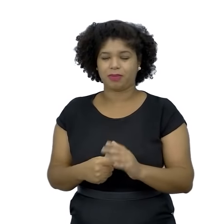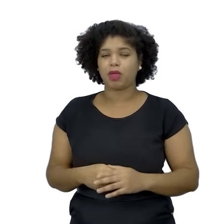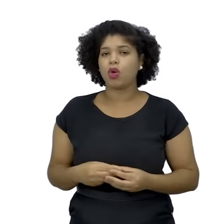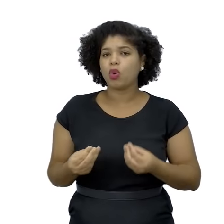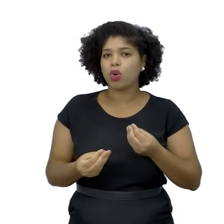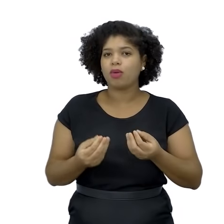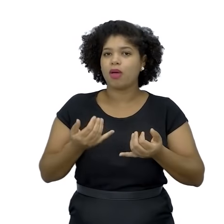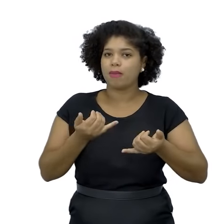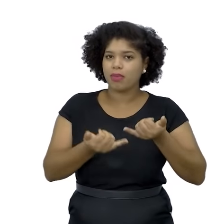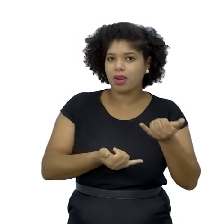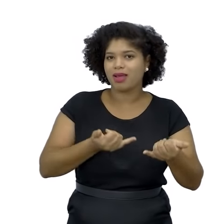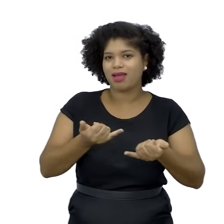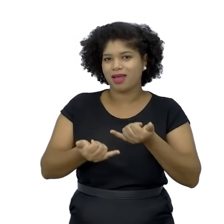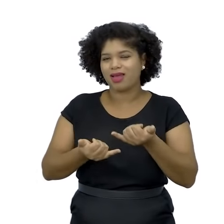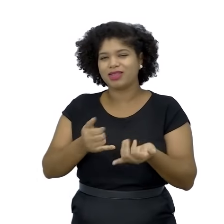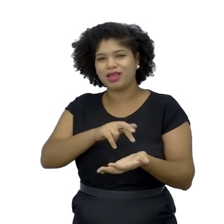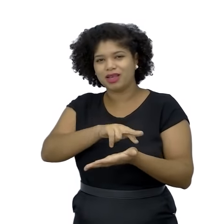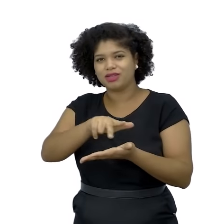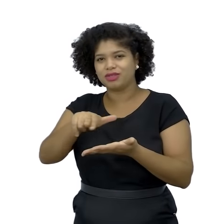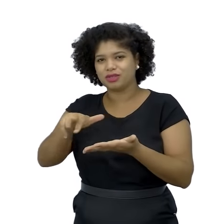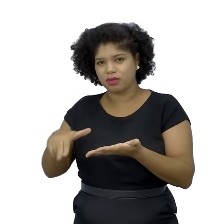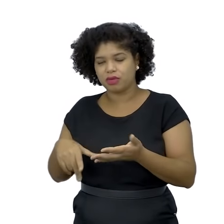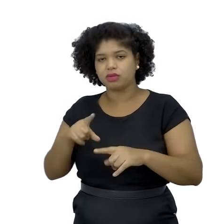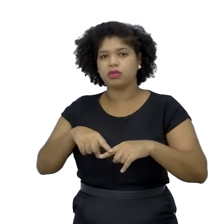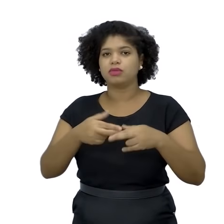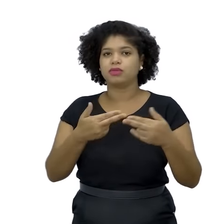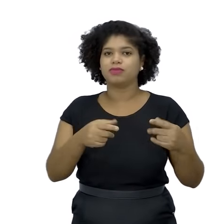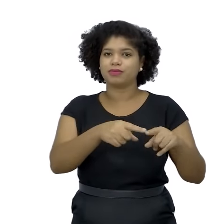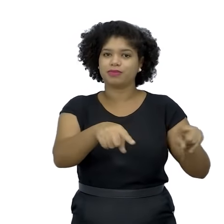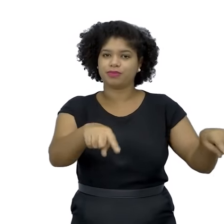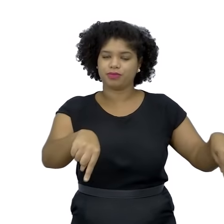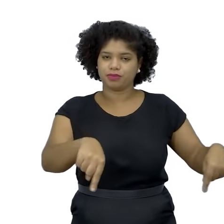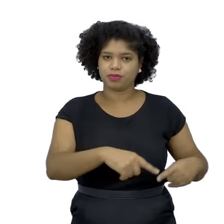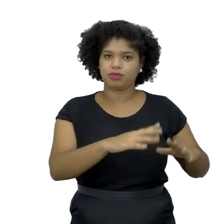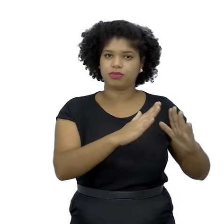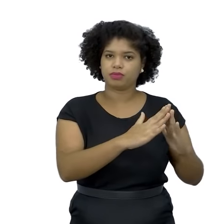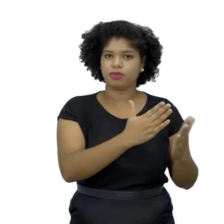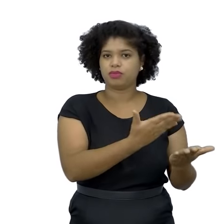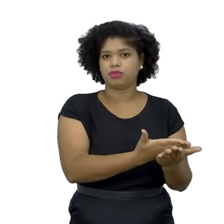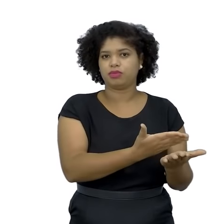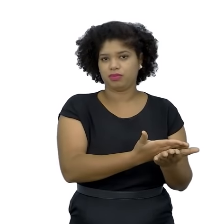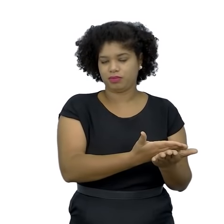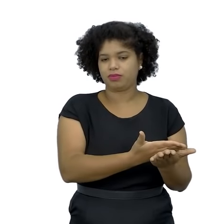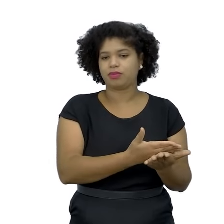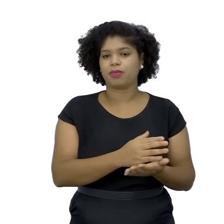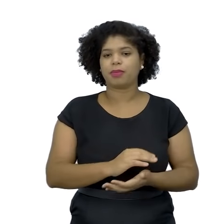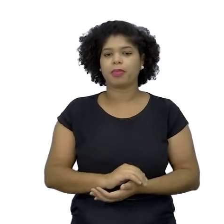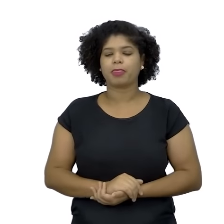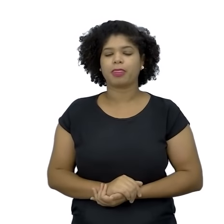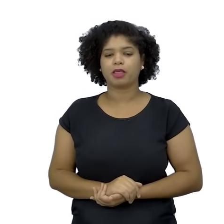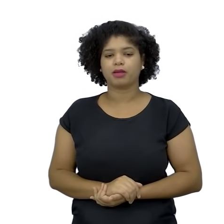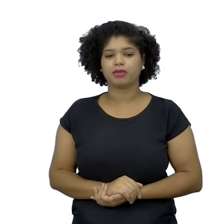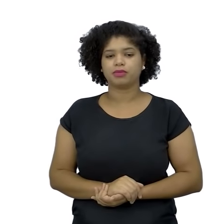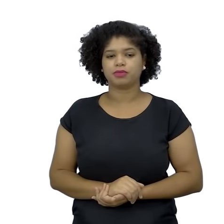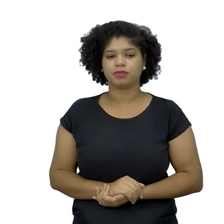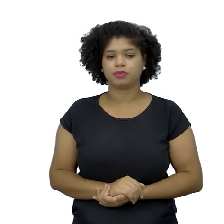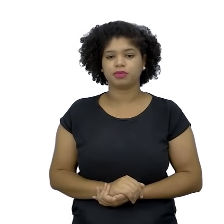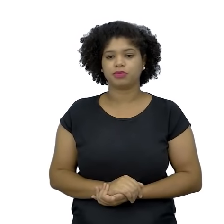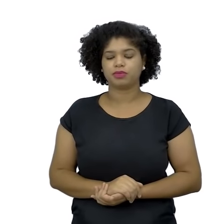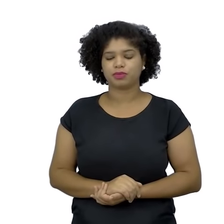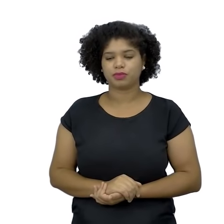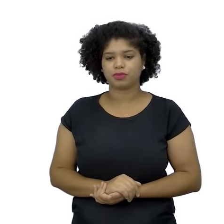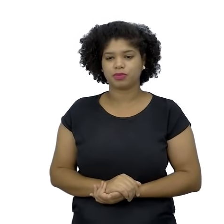jogos, brincadeiras, materiais da sala de aula, entre outros. Só peço licença.